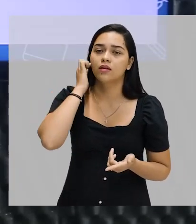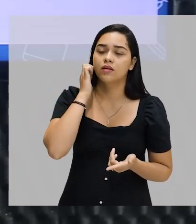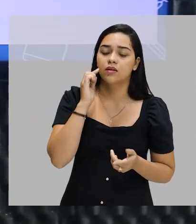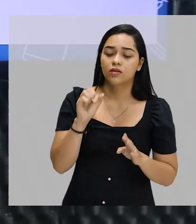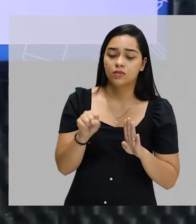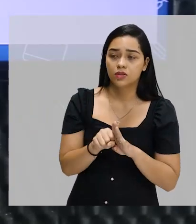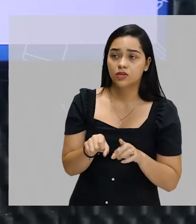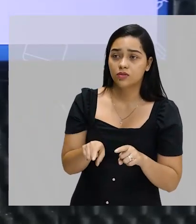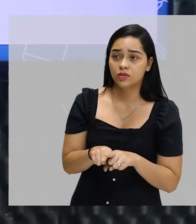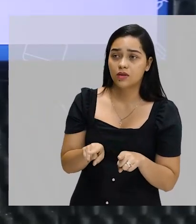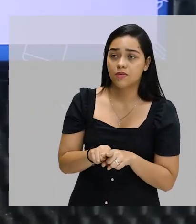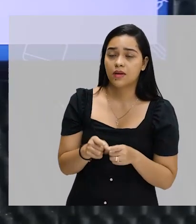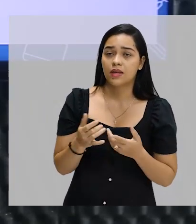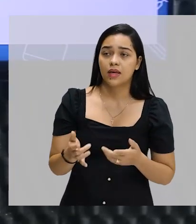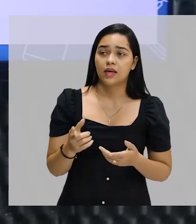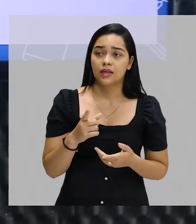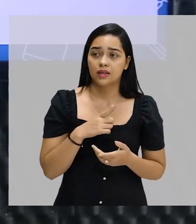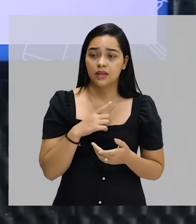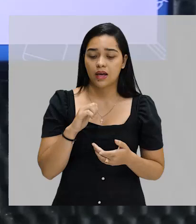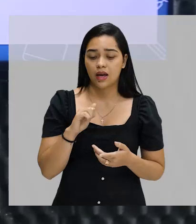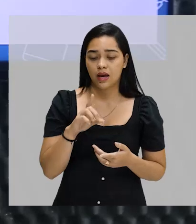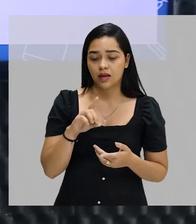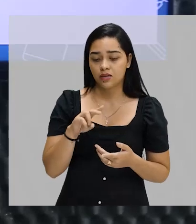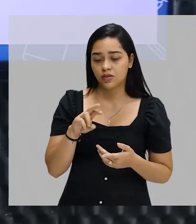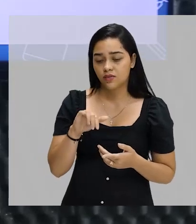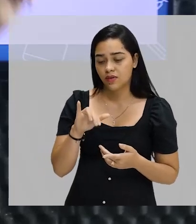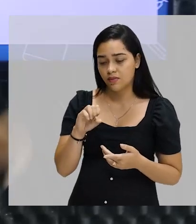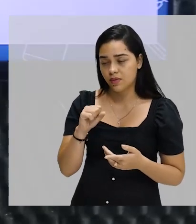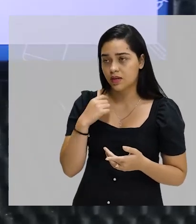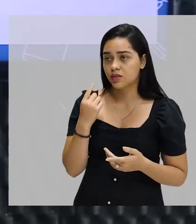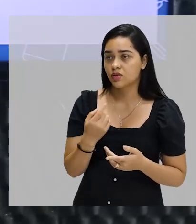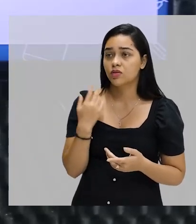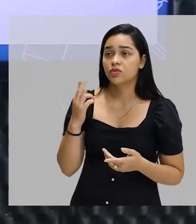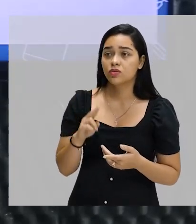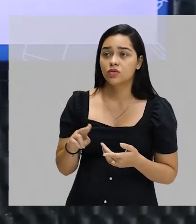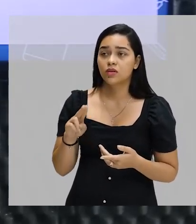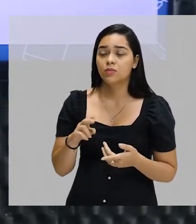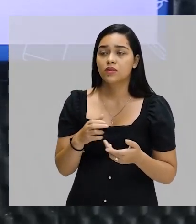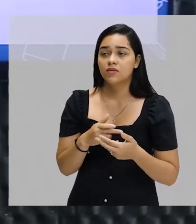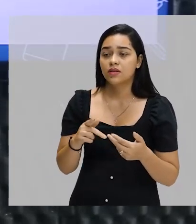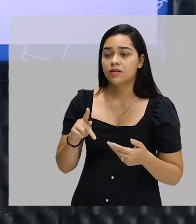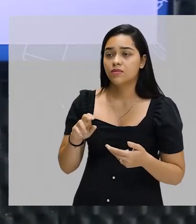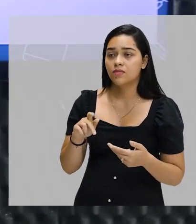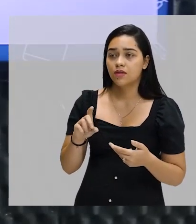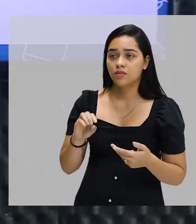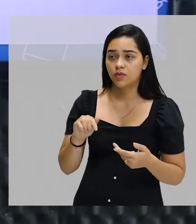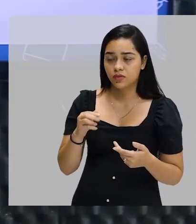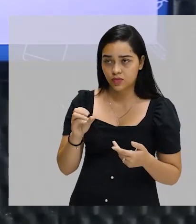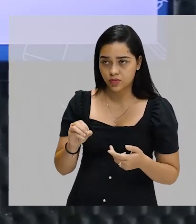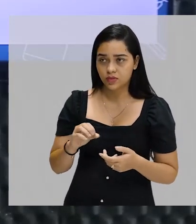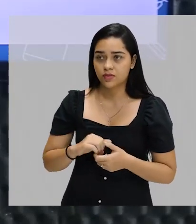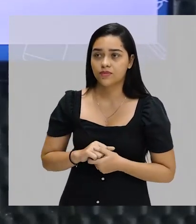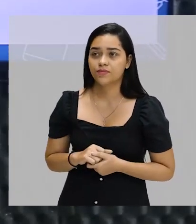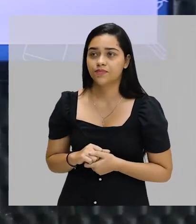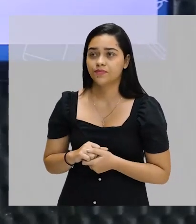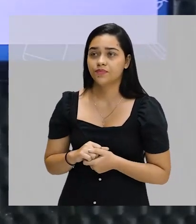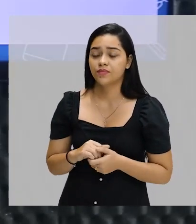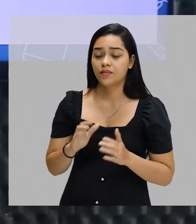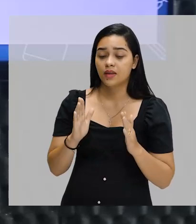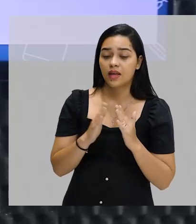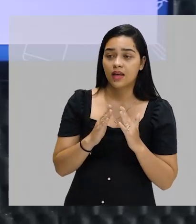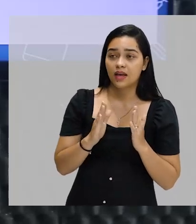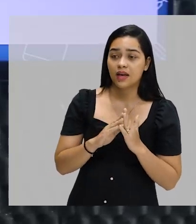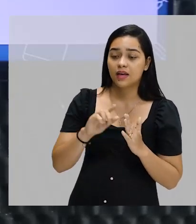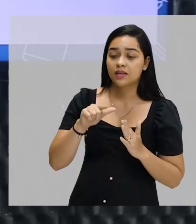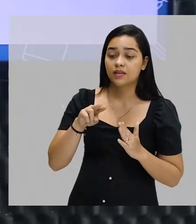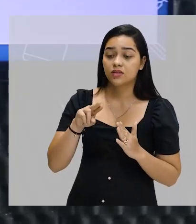substantivas, locuções adverbiais, nós usamos as preposições, tá? Olha só, casa de